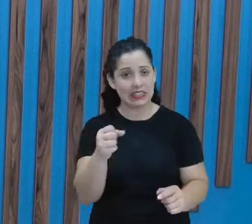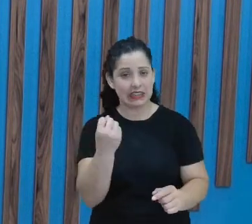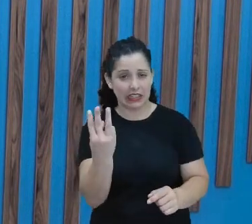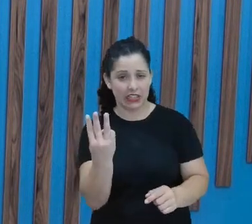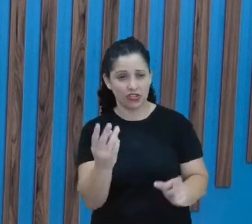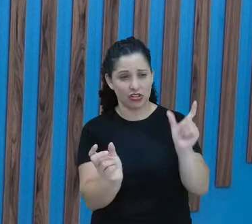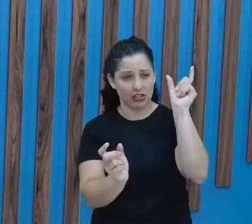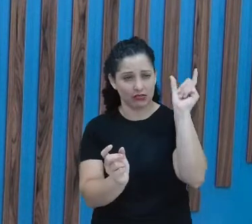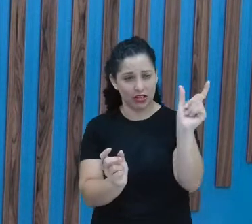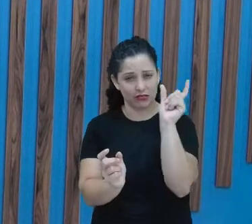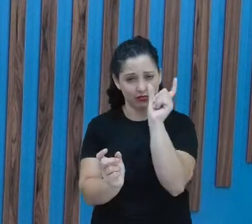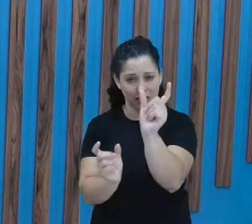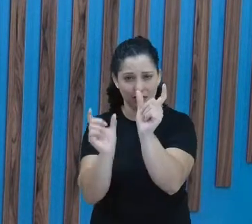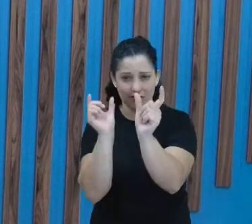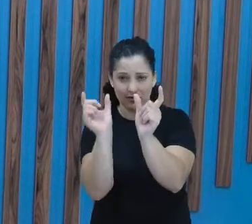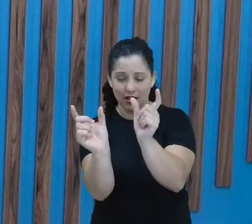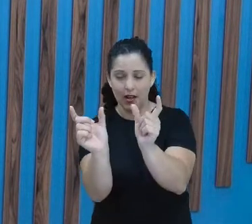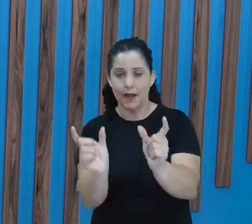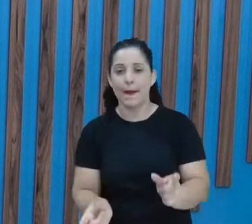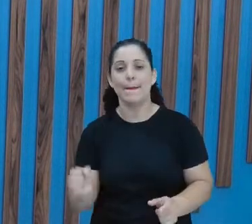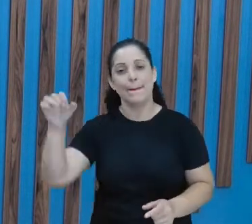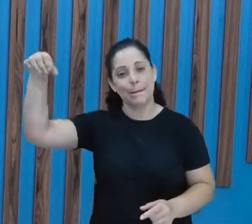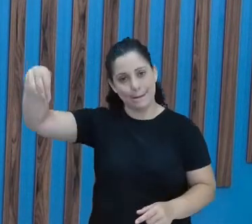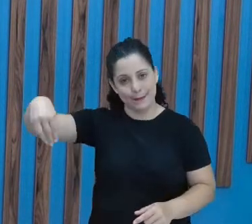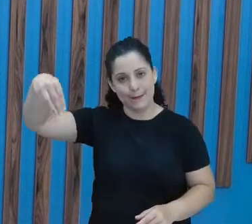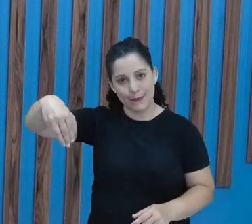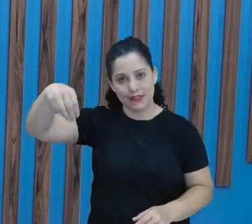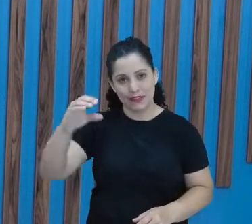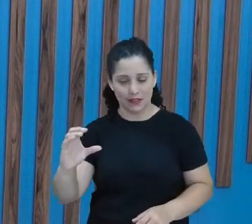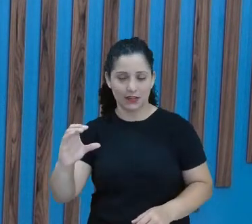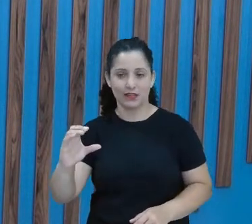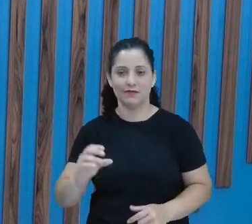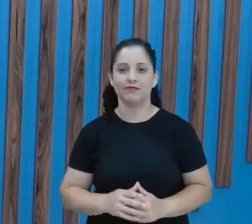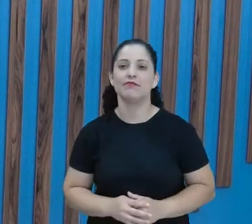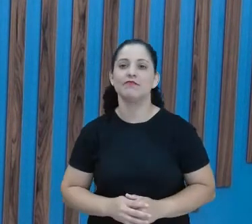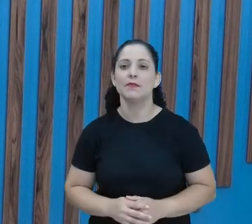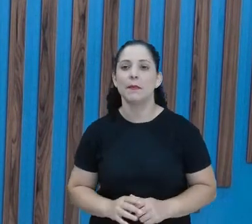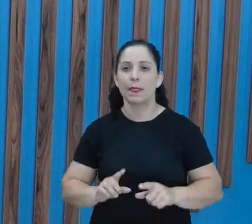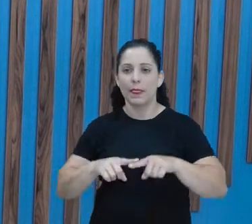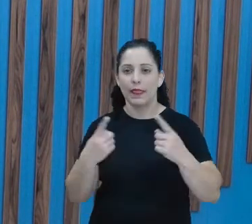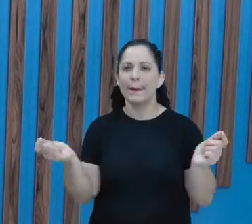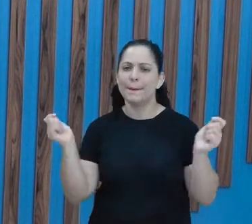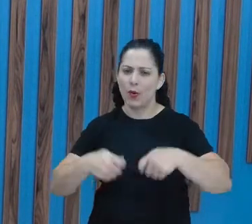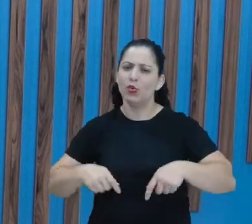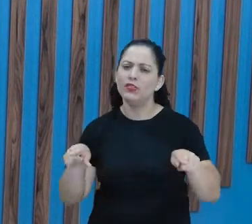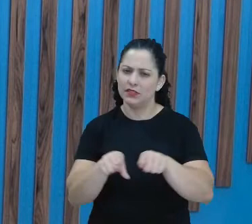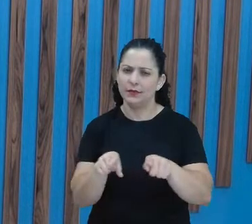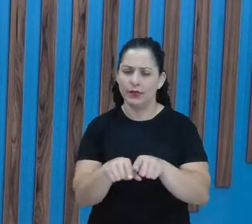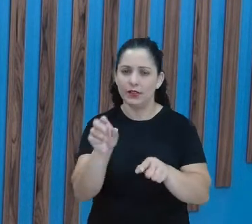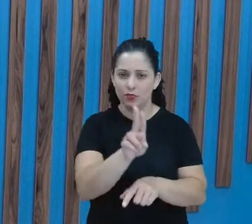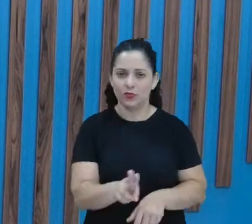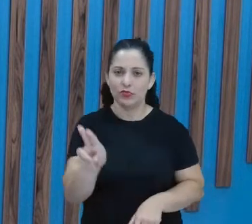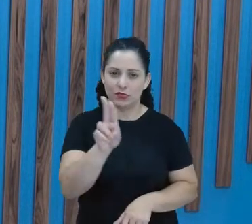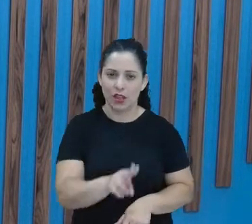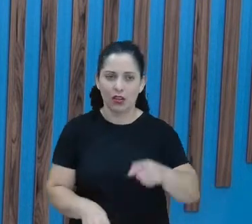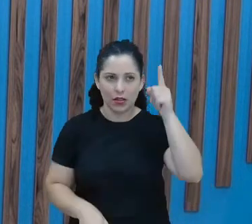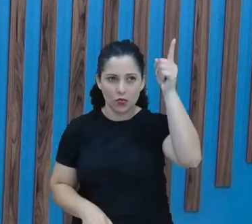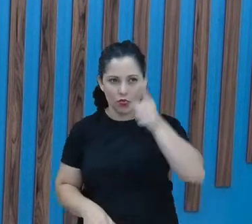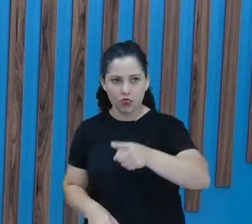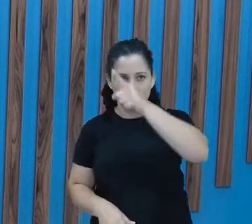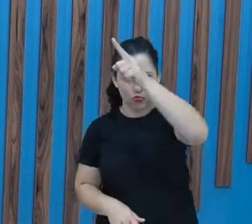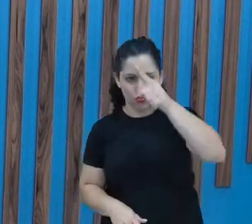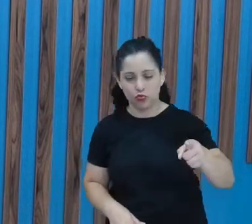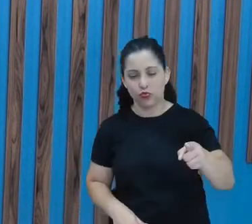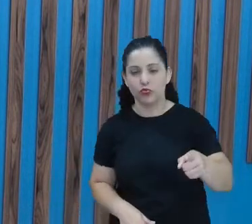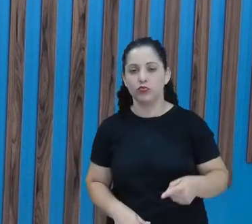mas se não gostar do MMC, pode fazer borboleta de um lado, com esses dois aqui. E o resultado de fazer com esse